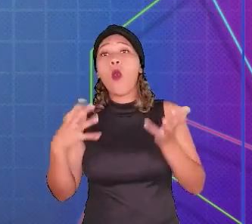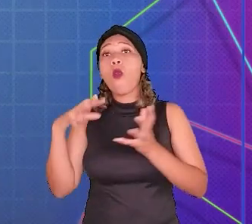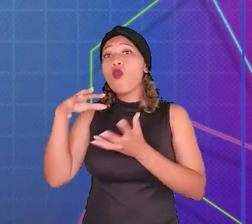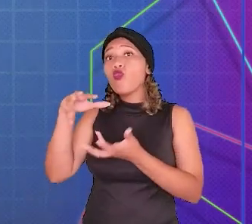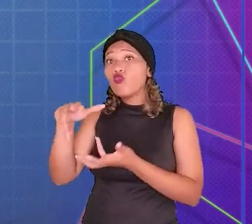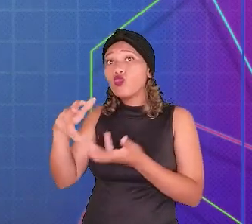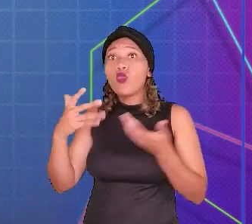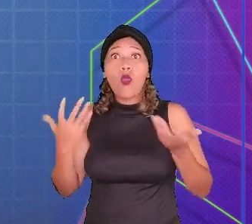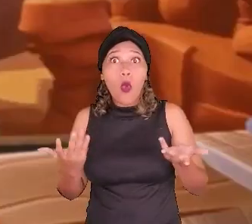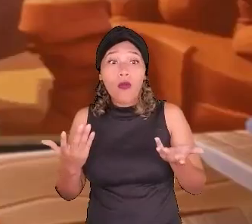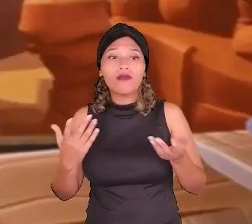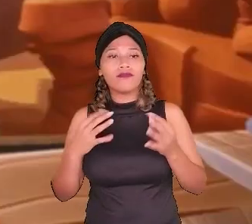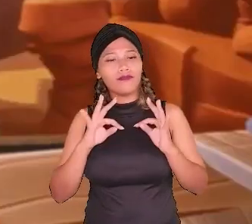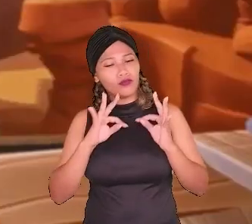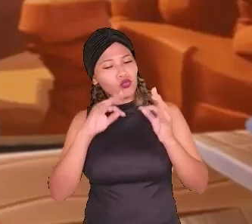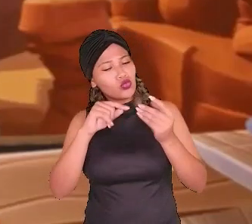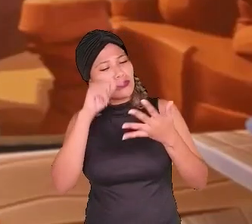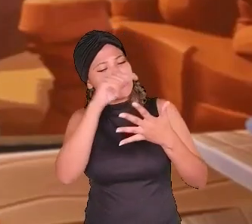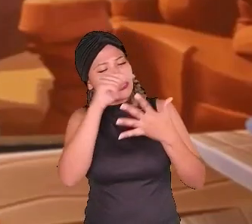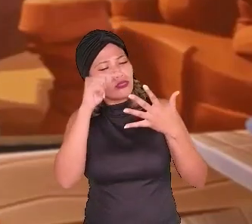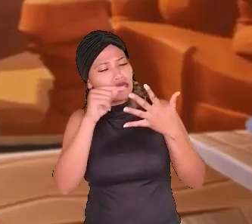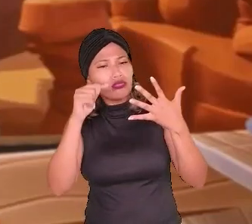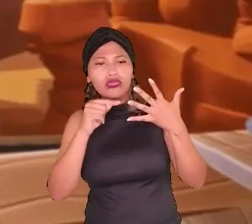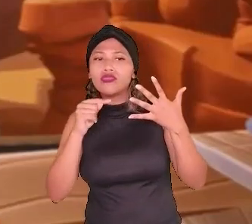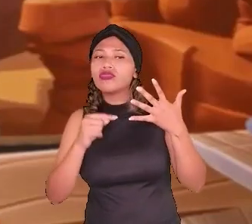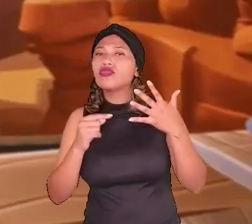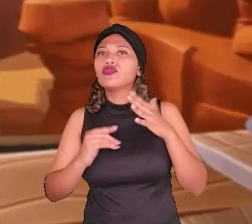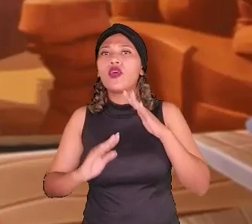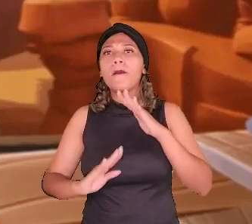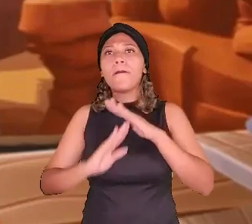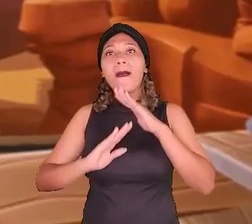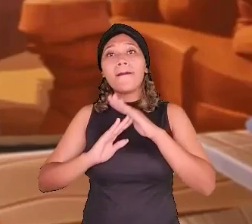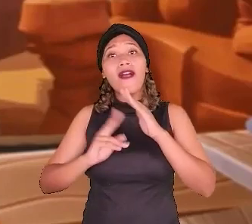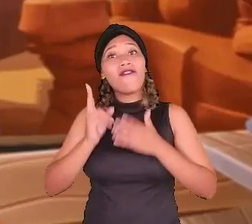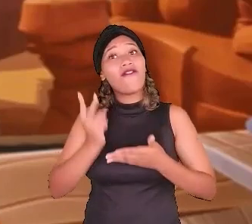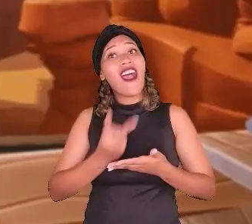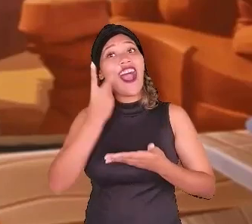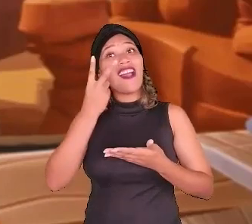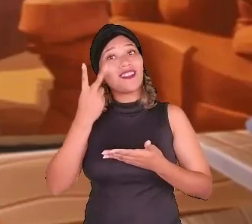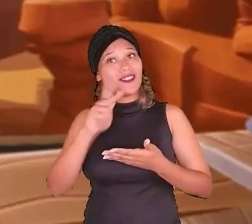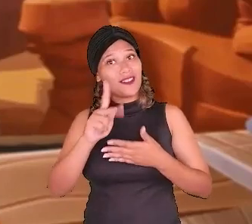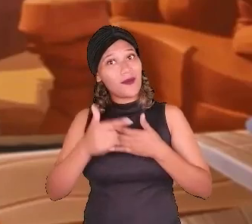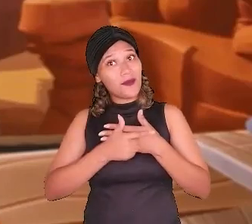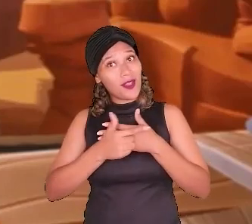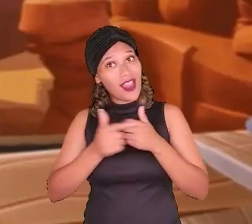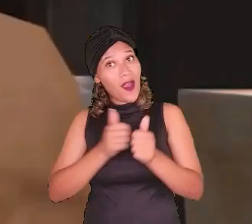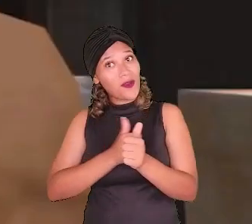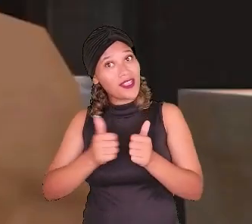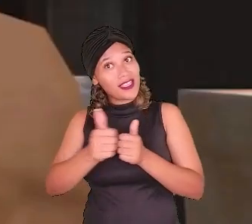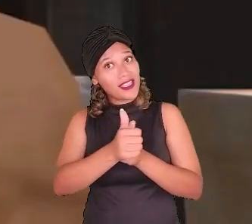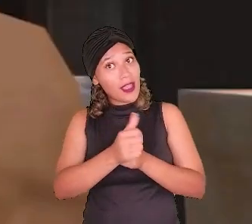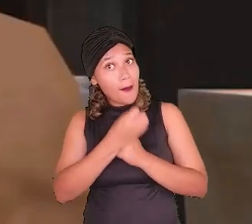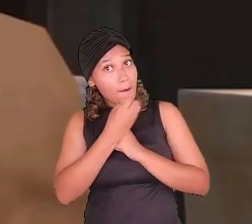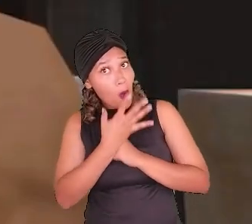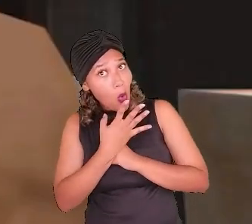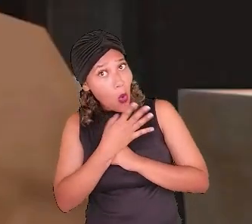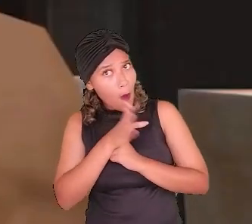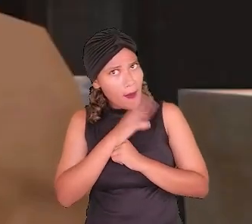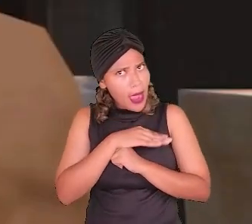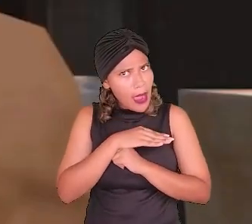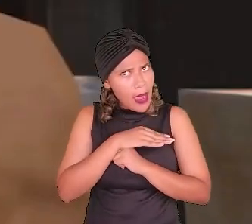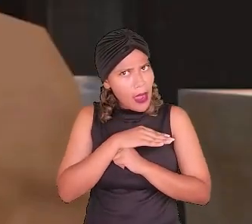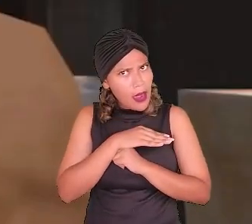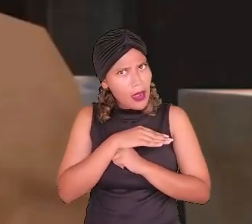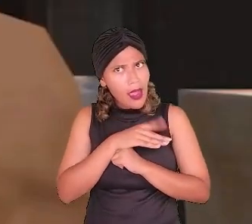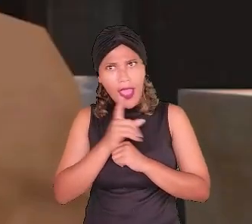Qual é o seu mundo? Isso tudo pode te ajudar a delimitar os valores do seu protagonista. Ele é uma pessoa boa ou